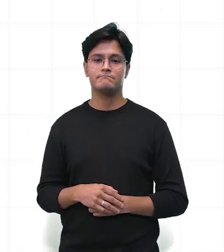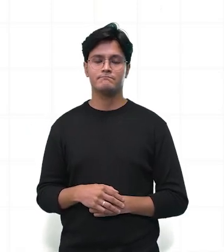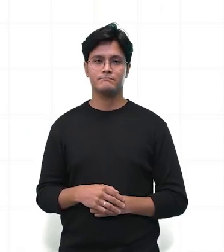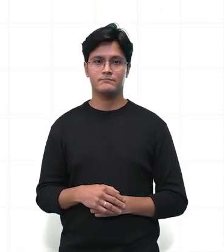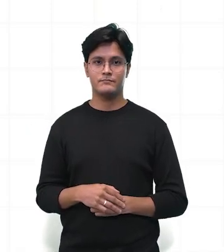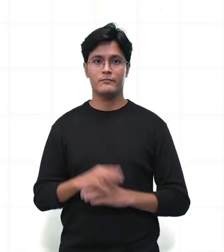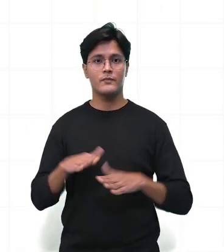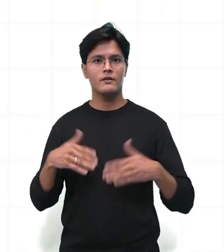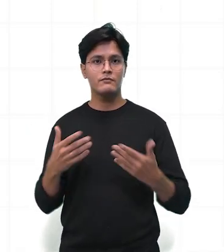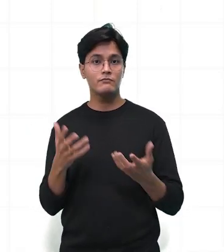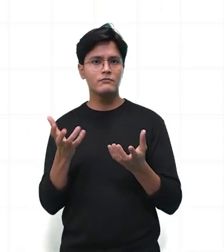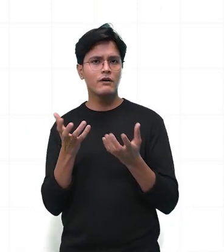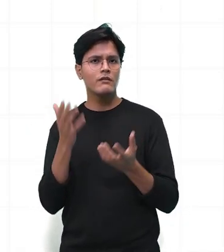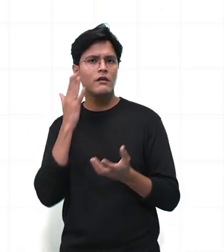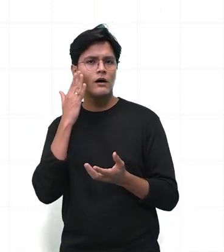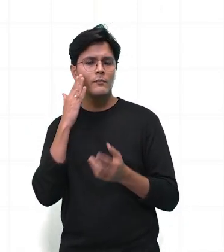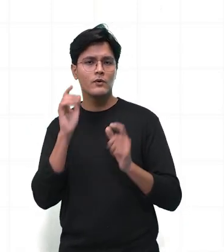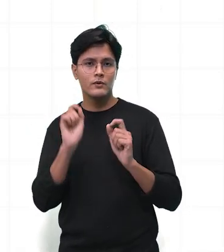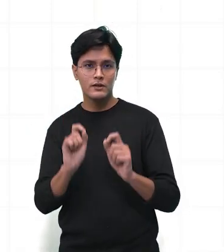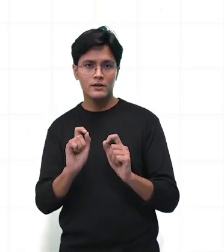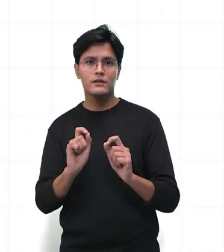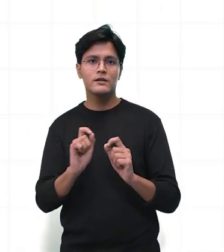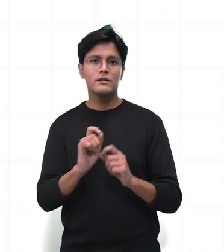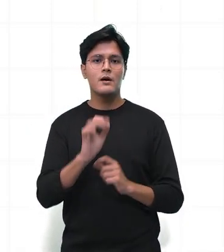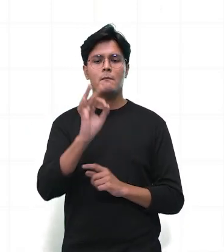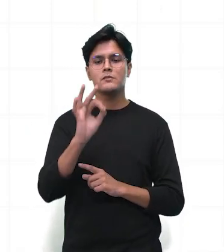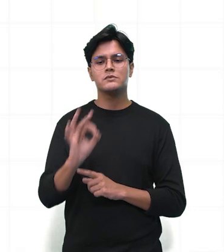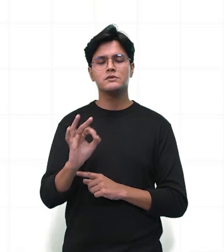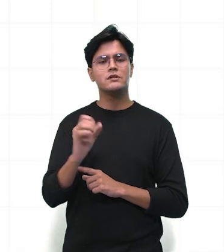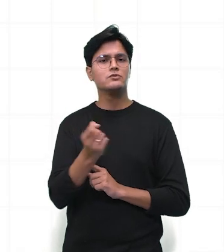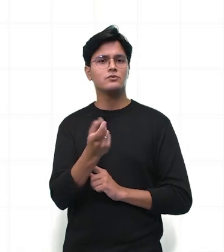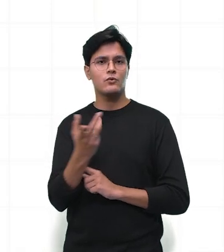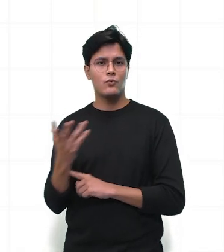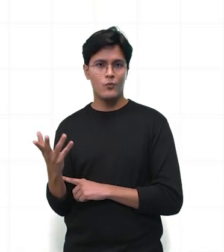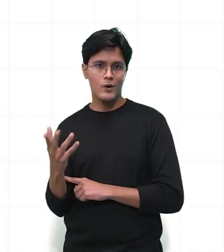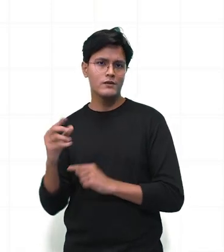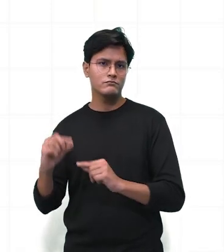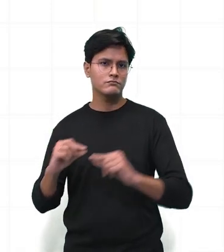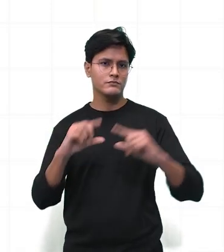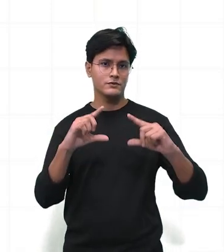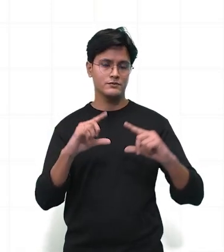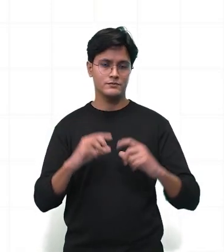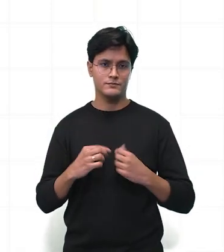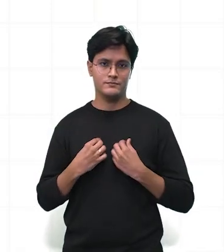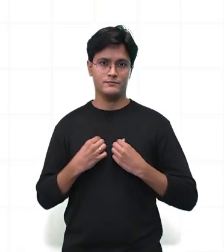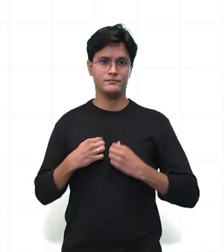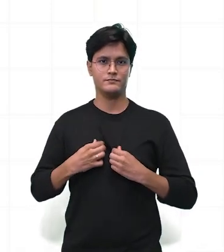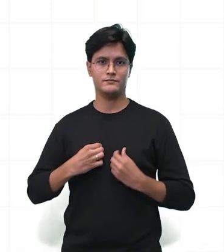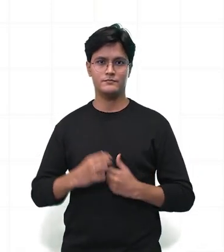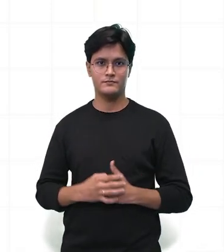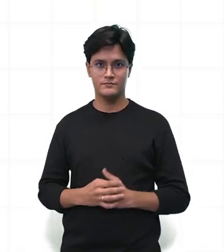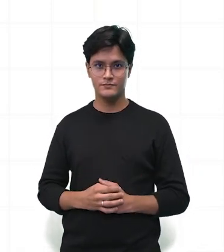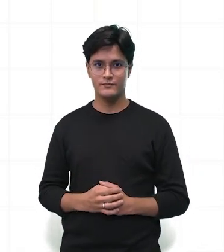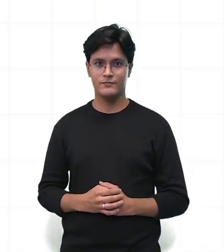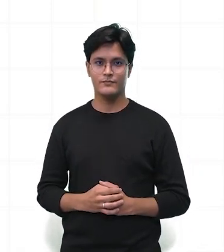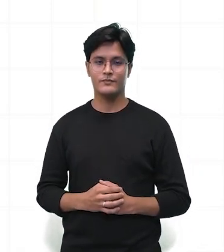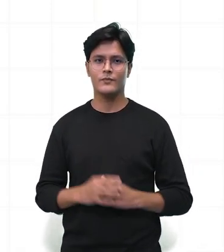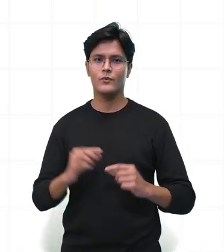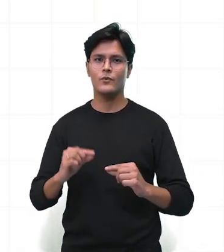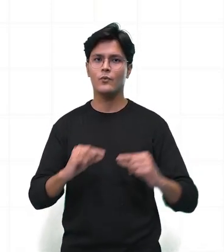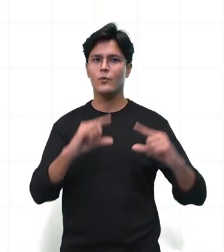ele quer saber aqui é o seguinte, quantos por cento Diana aumentou? Qual foi esse aumento,